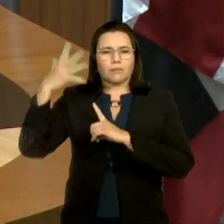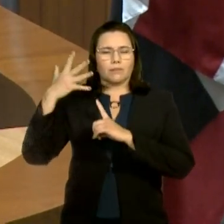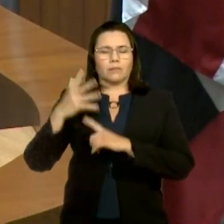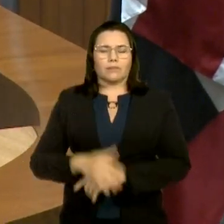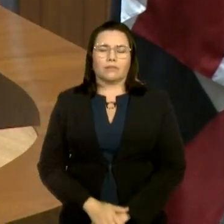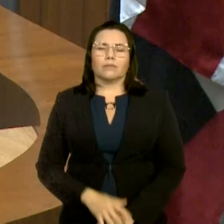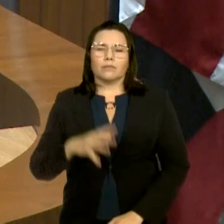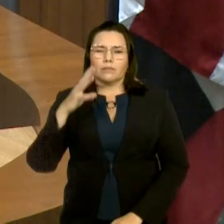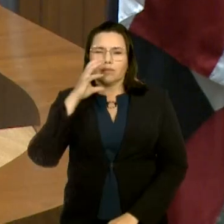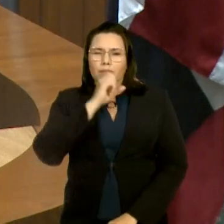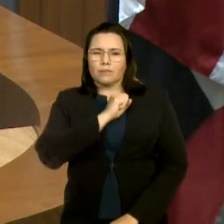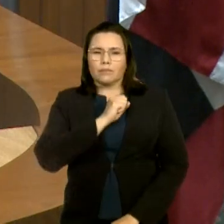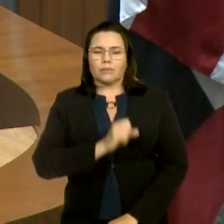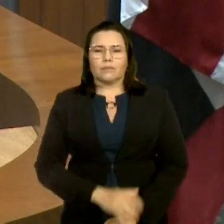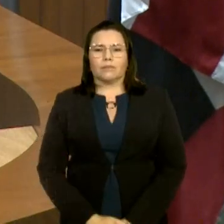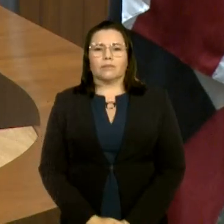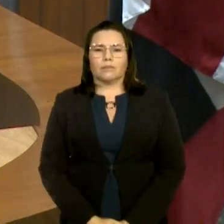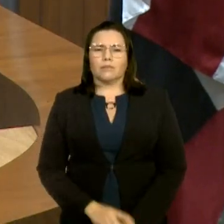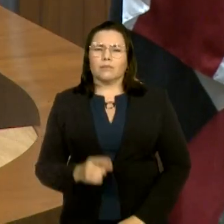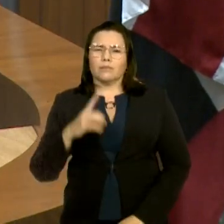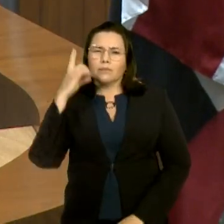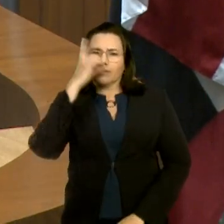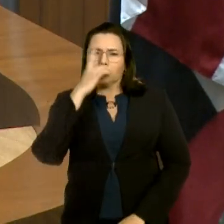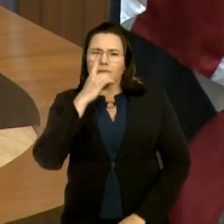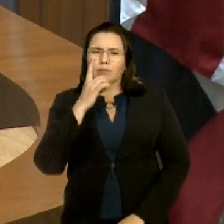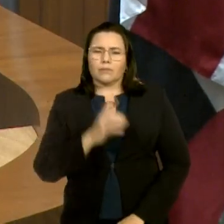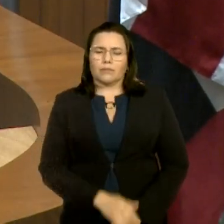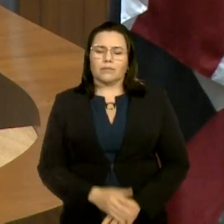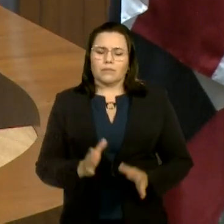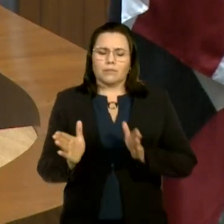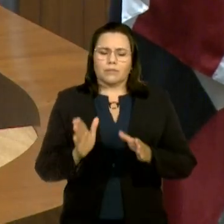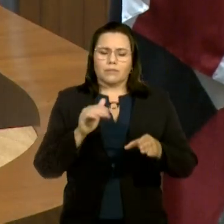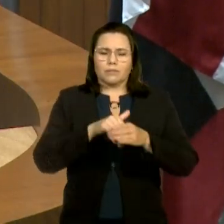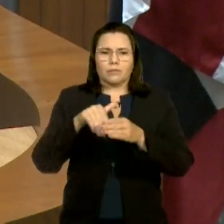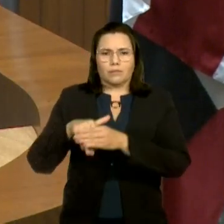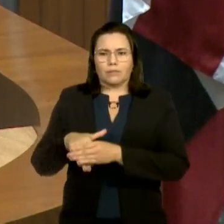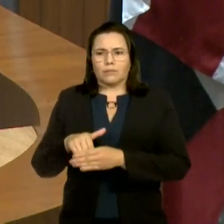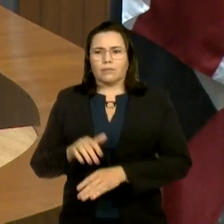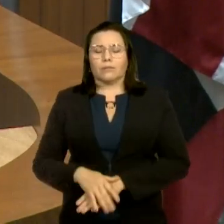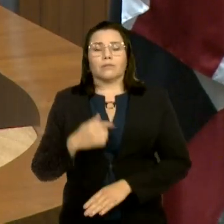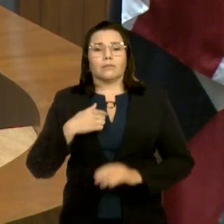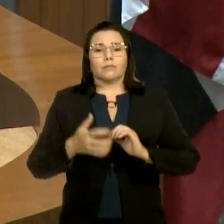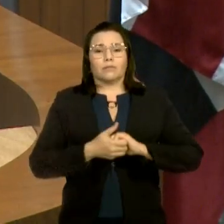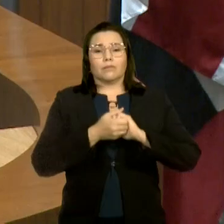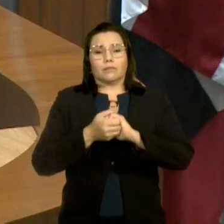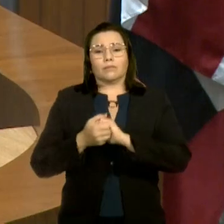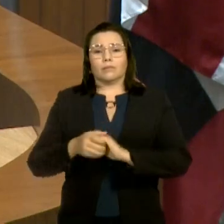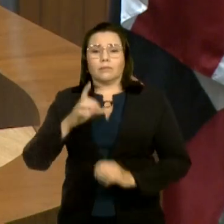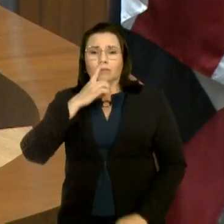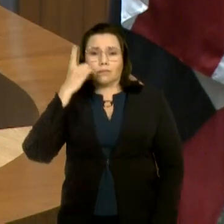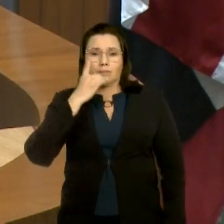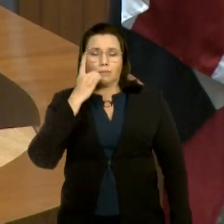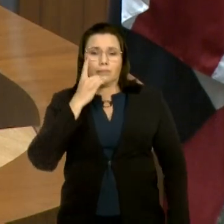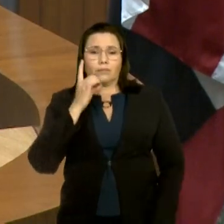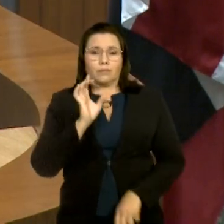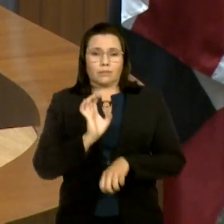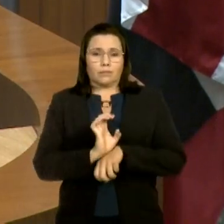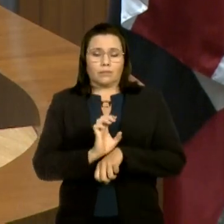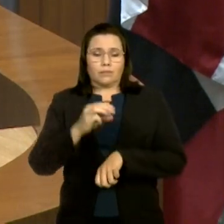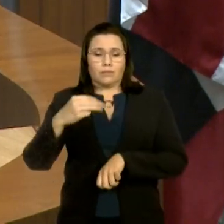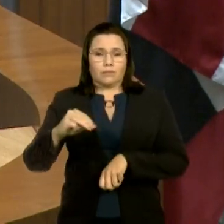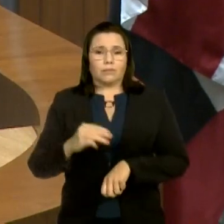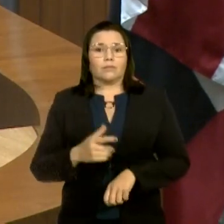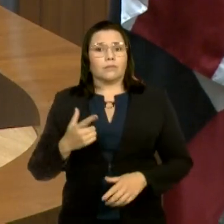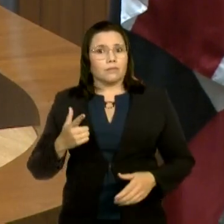sobre as eleições deste domingo primeiro cumprimento os colegas deputados estaduais que foram eleitos